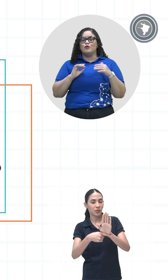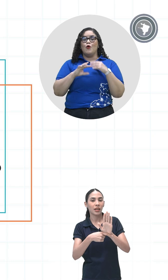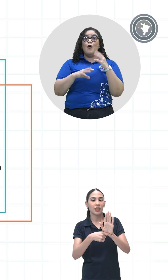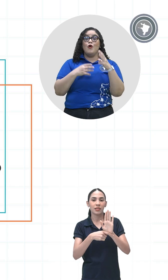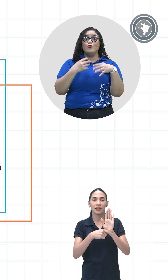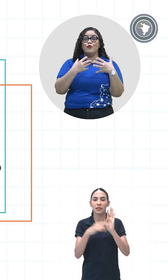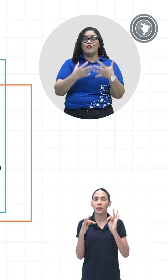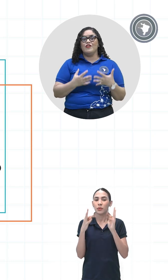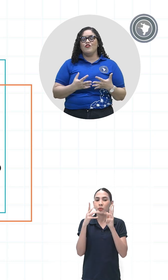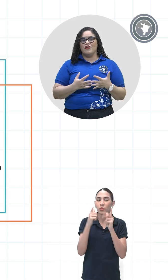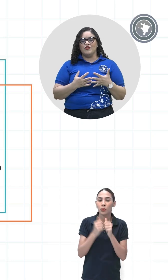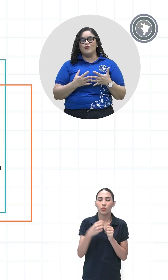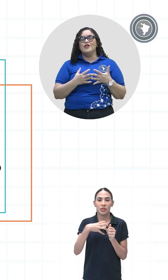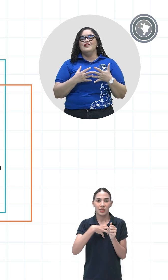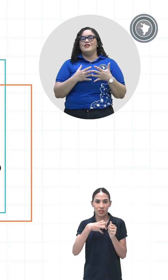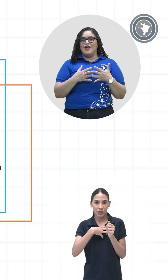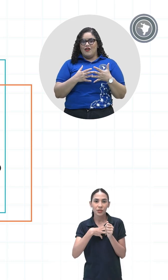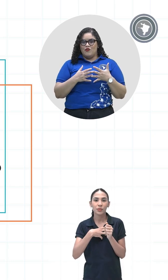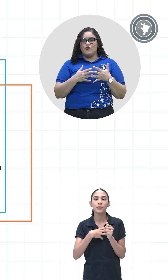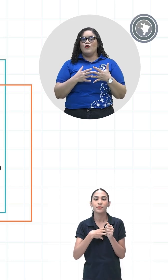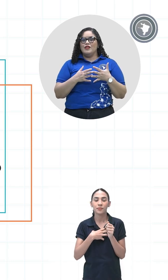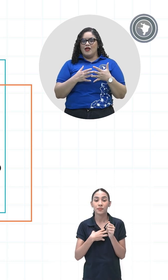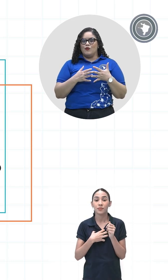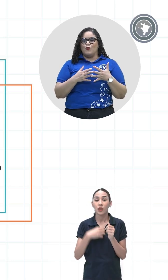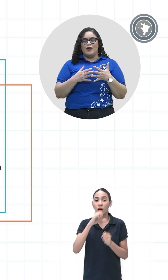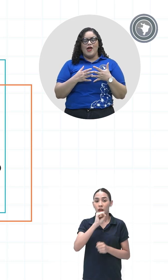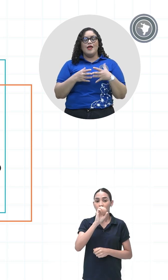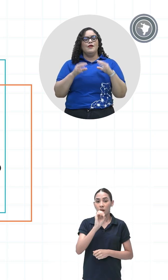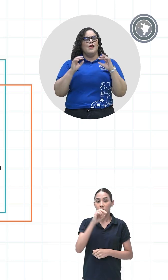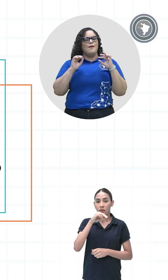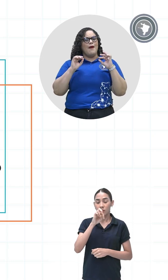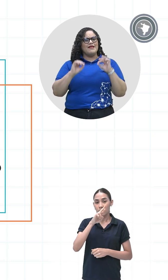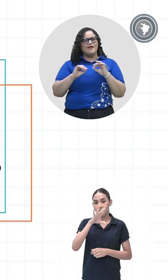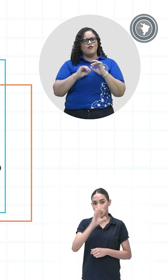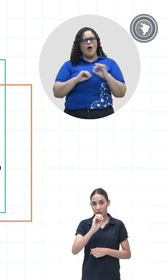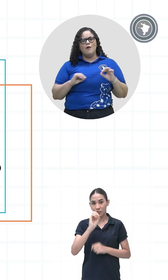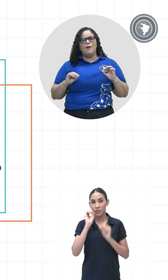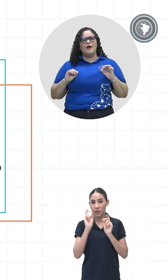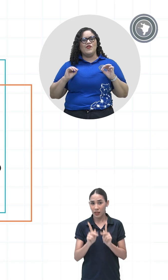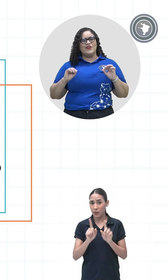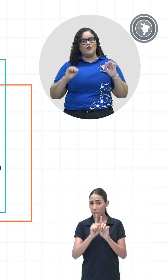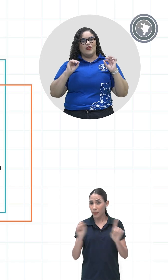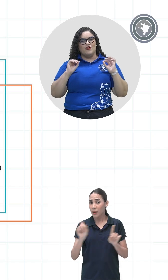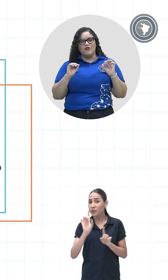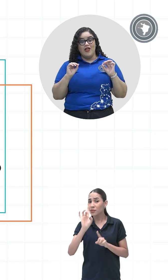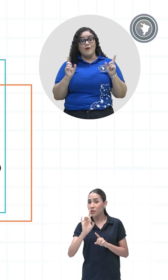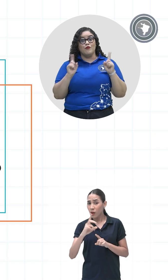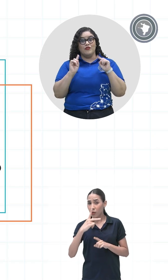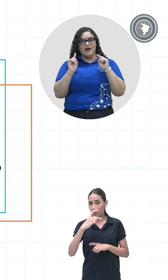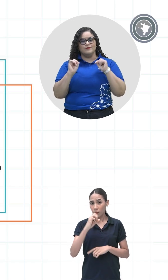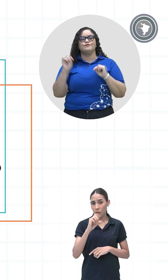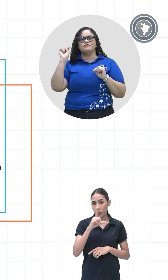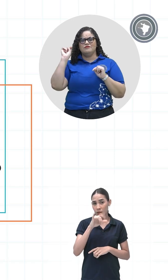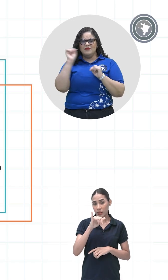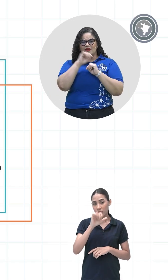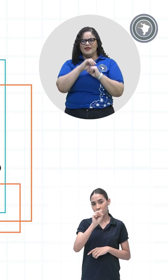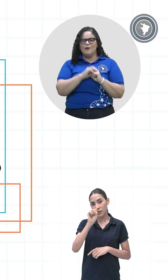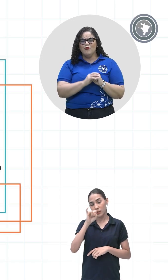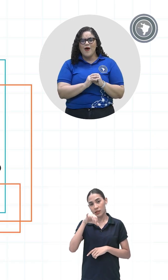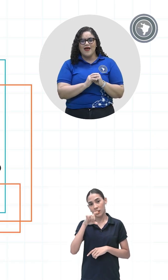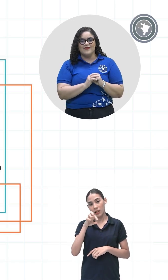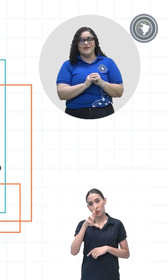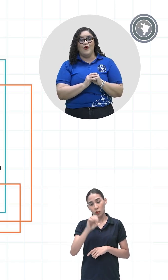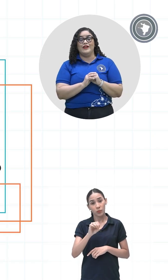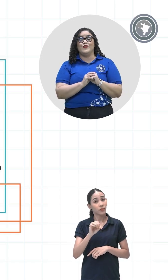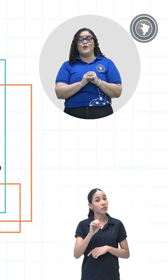compor todo o sentido deste soneto, ok? Mas é só o polissíneto que nós temos? Não,